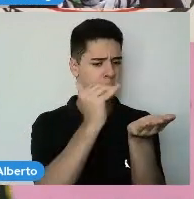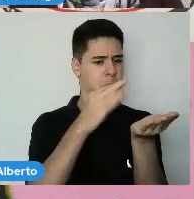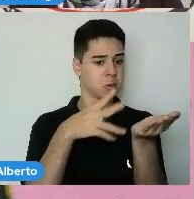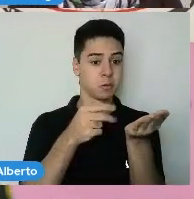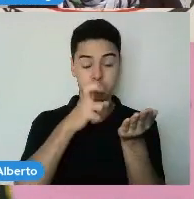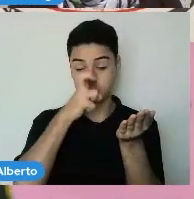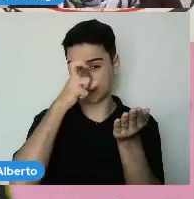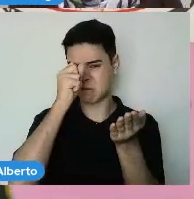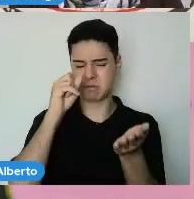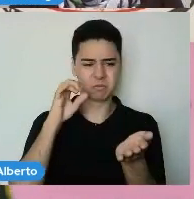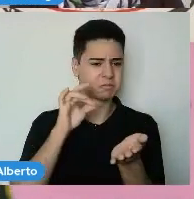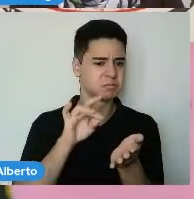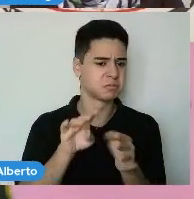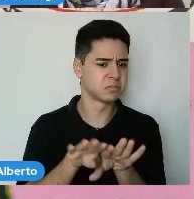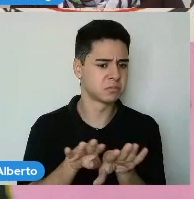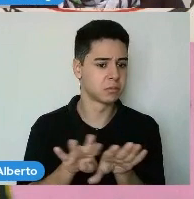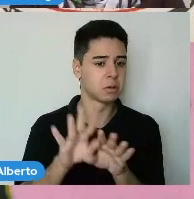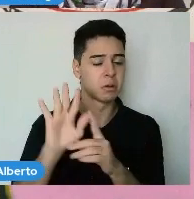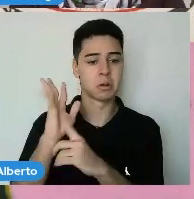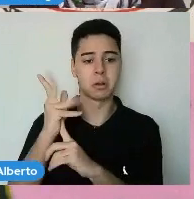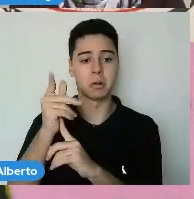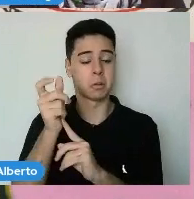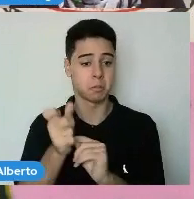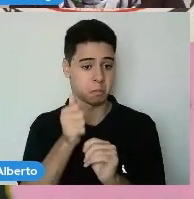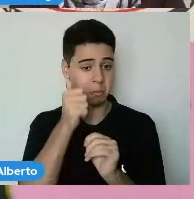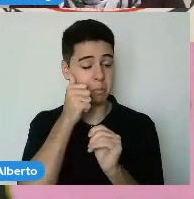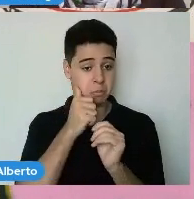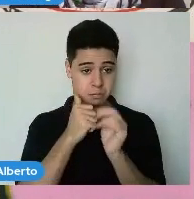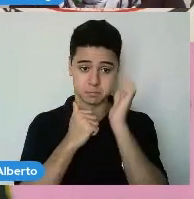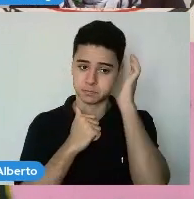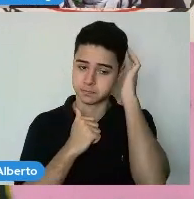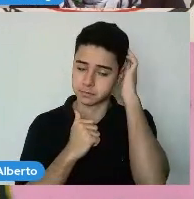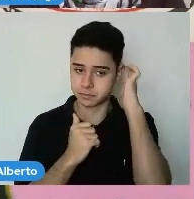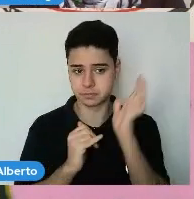brutais, assim. É uma artista muito,